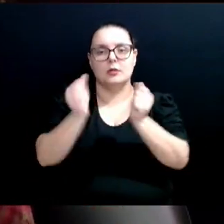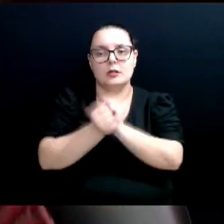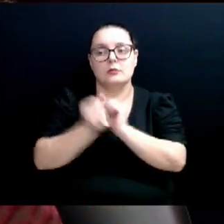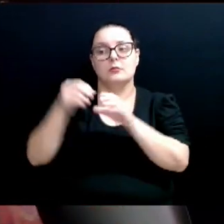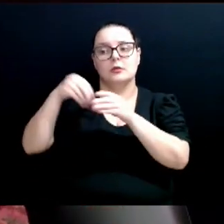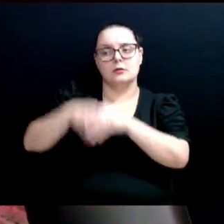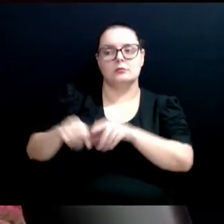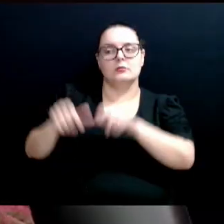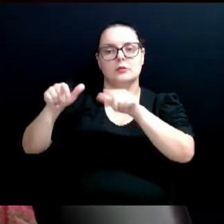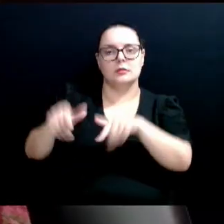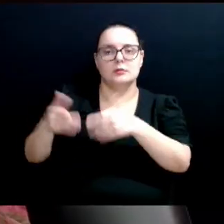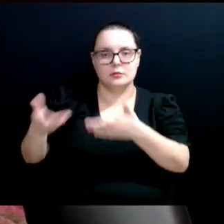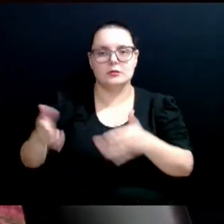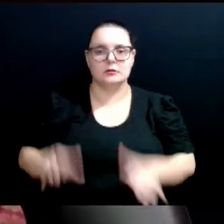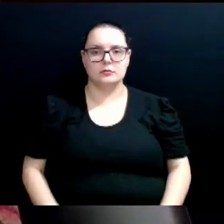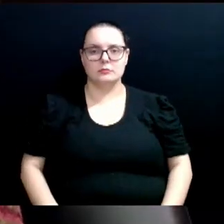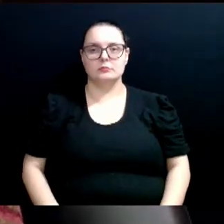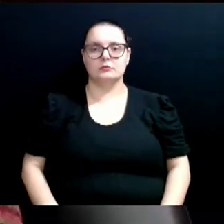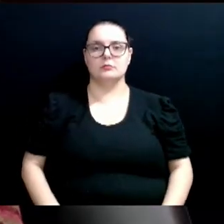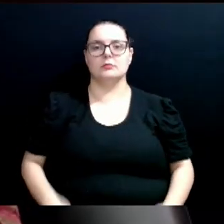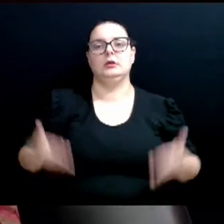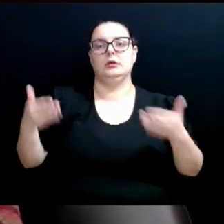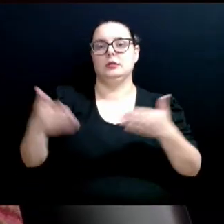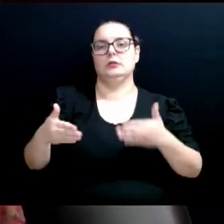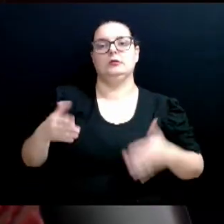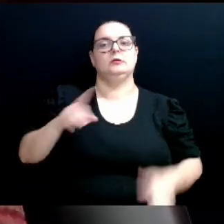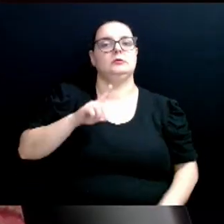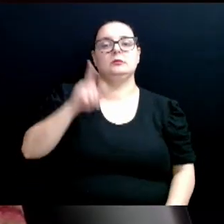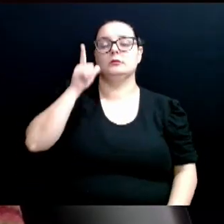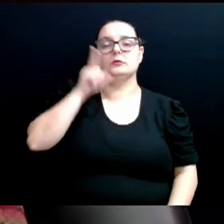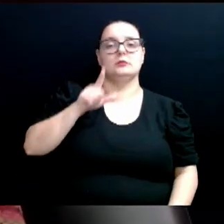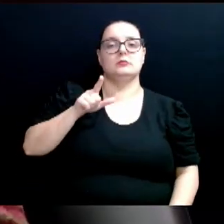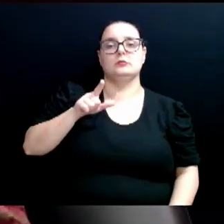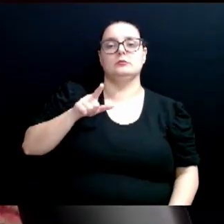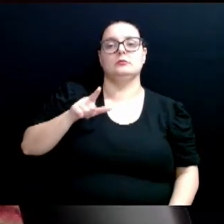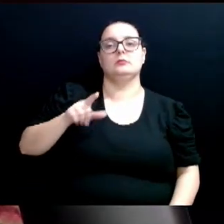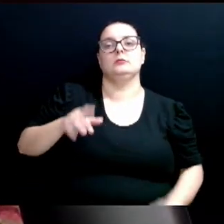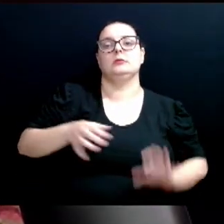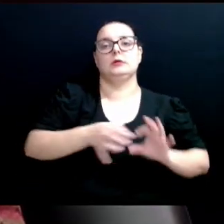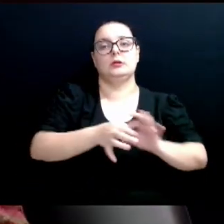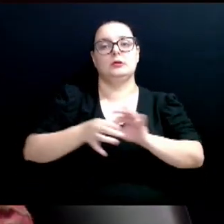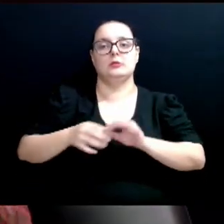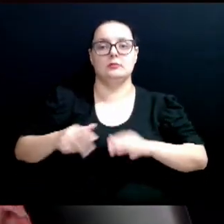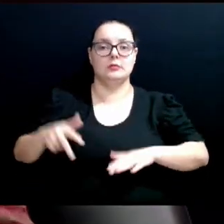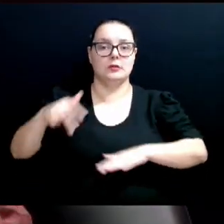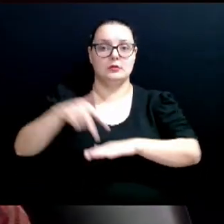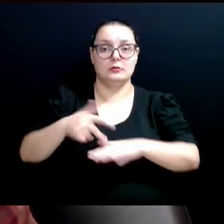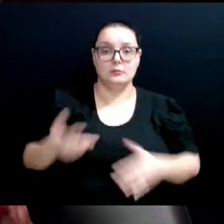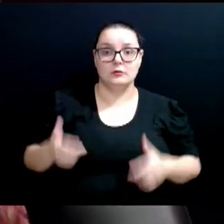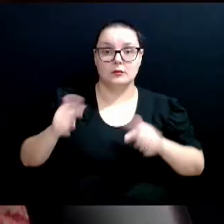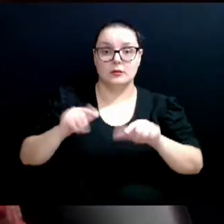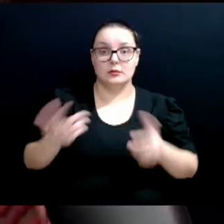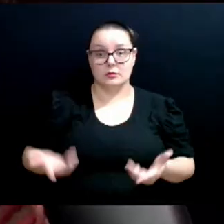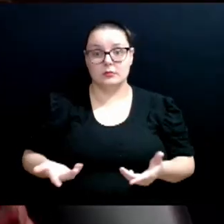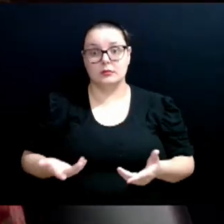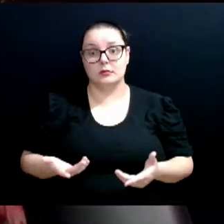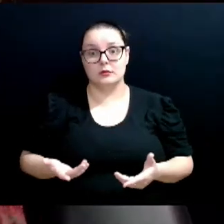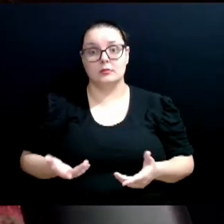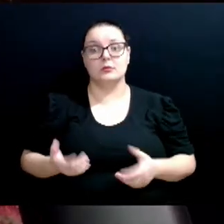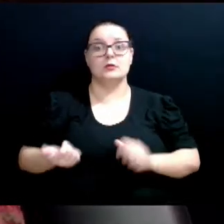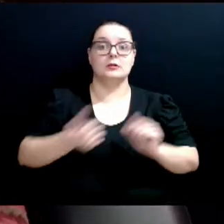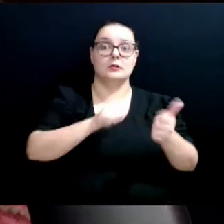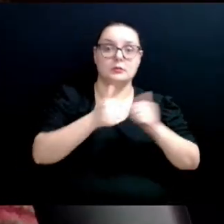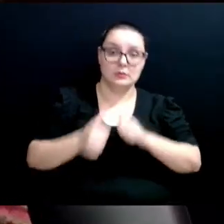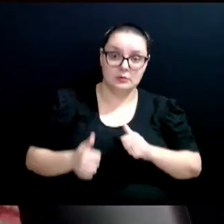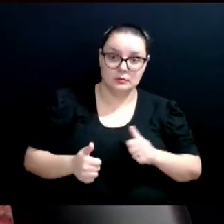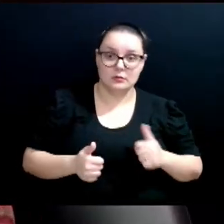espaço, e isso agora você também não está conseguindo sair desse posicionamento desse local. Então isso tem que ser analisado desde lá